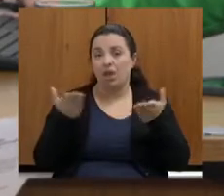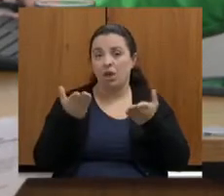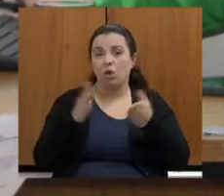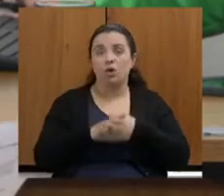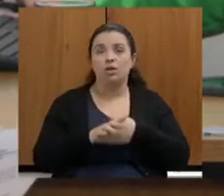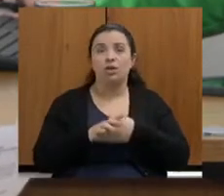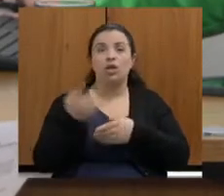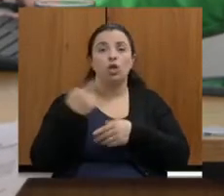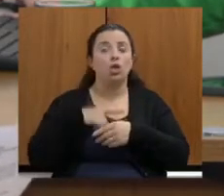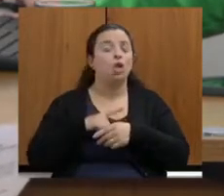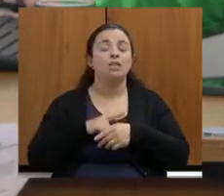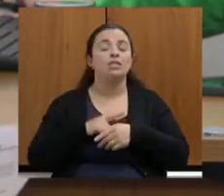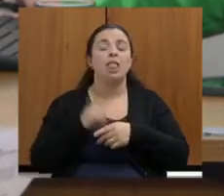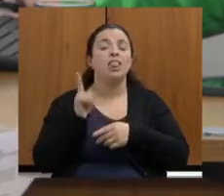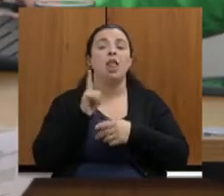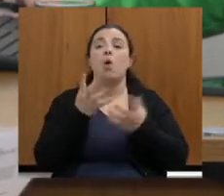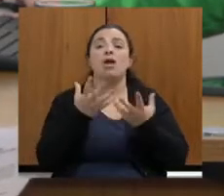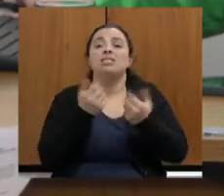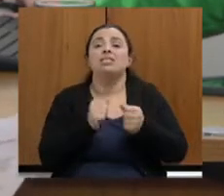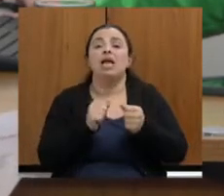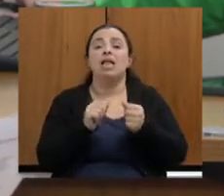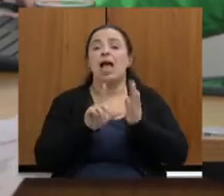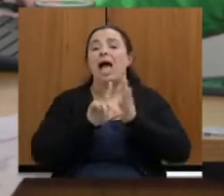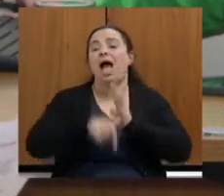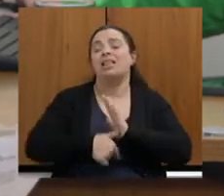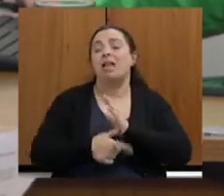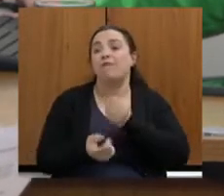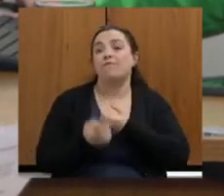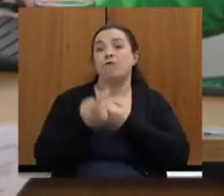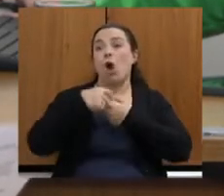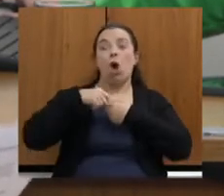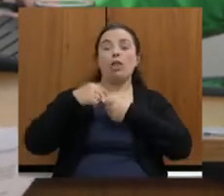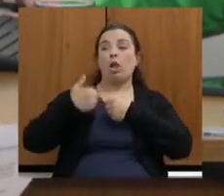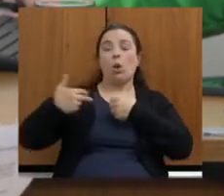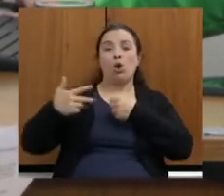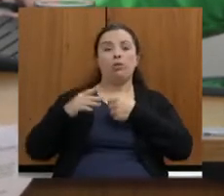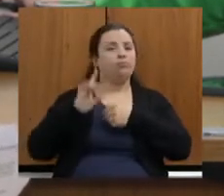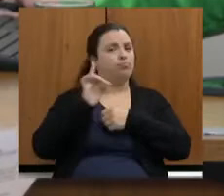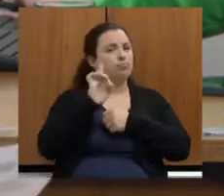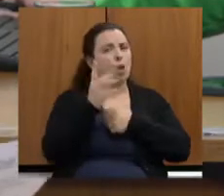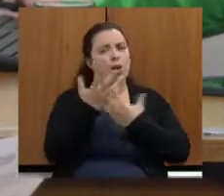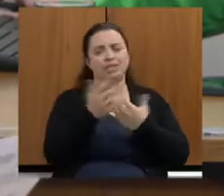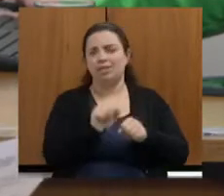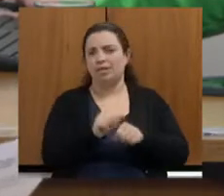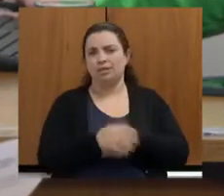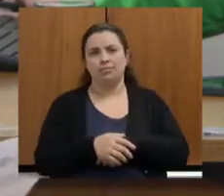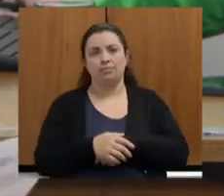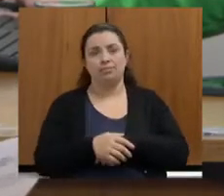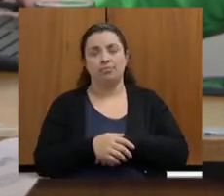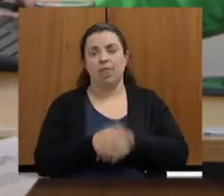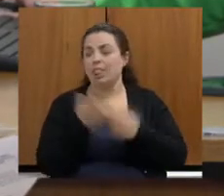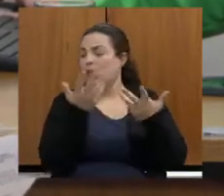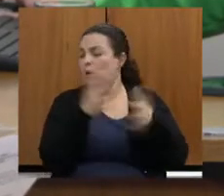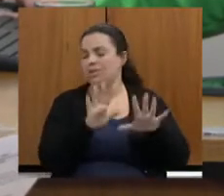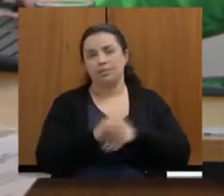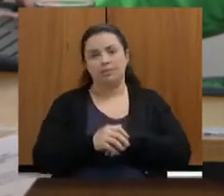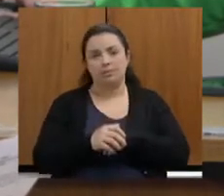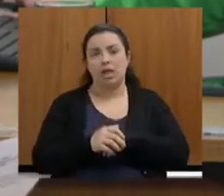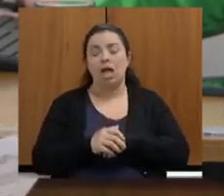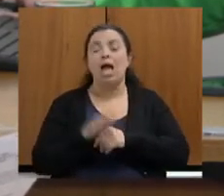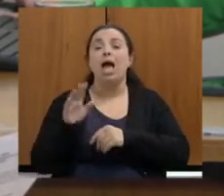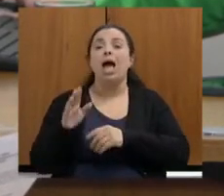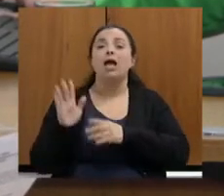nós não aceitamos retrocessos né as assessorias Que Nós escolhemos junto com forno Brasil Direitos